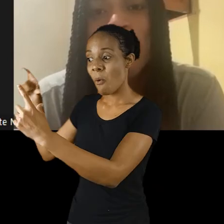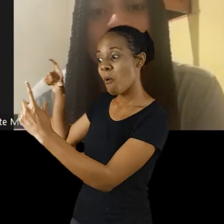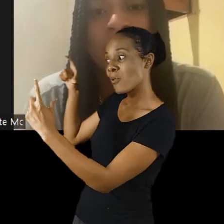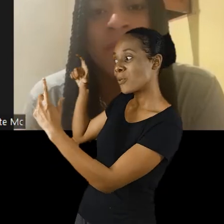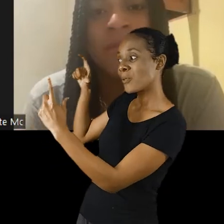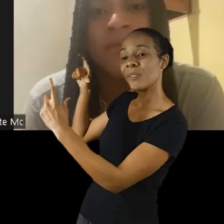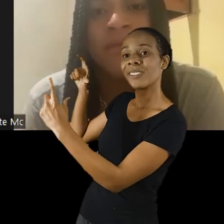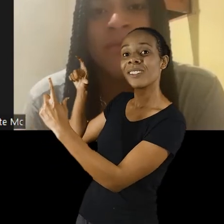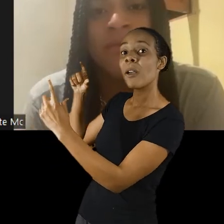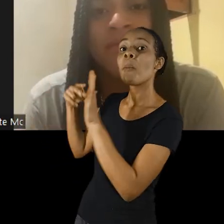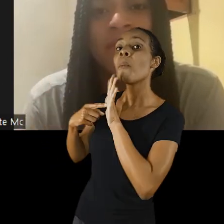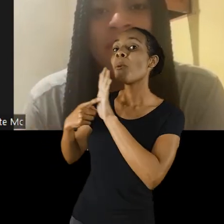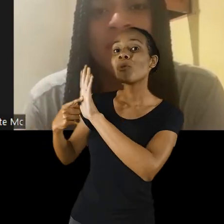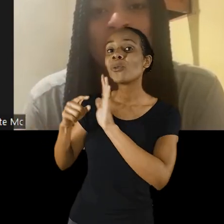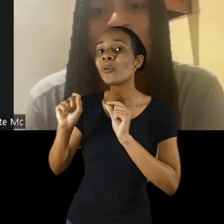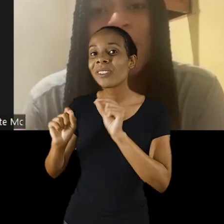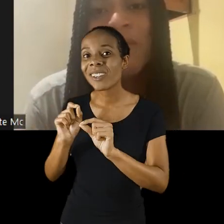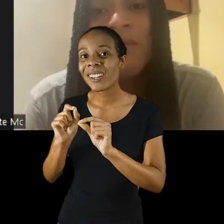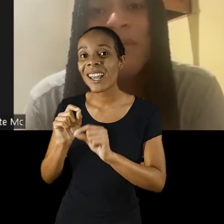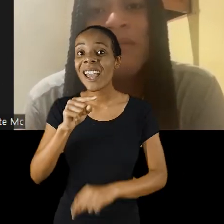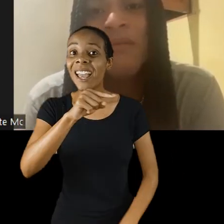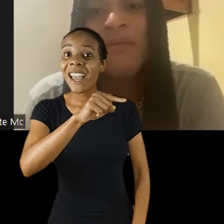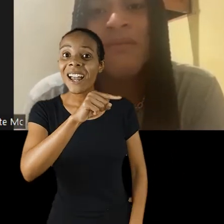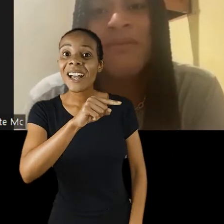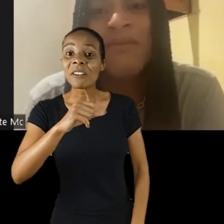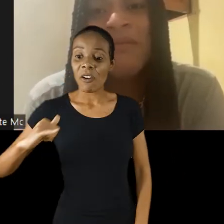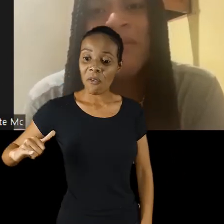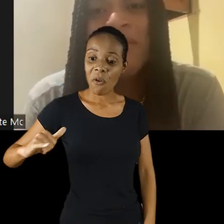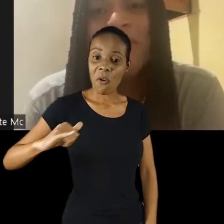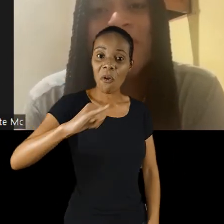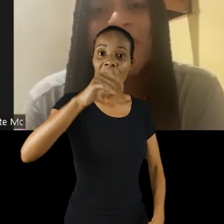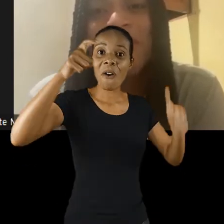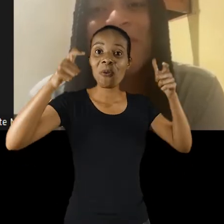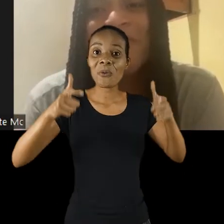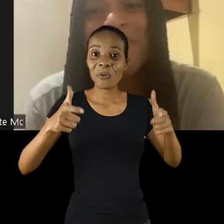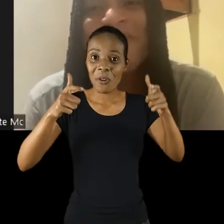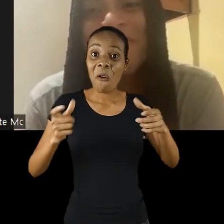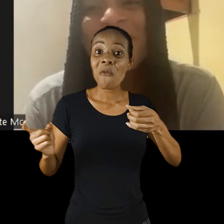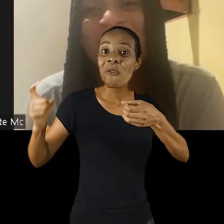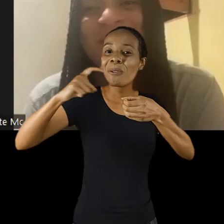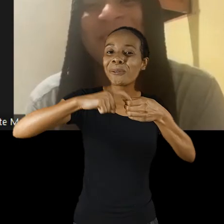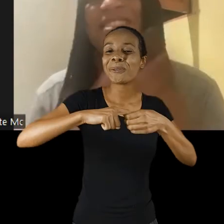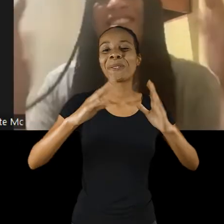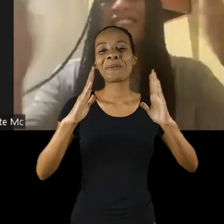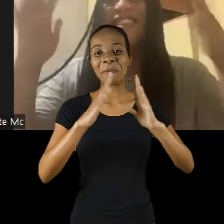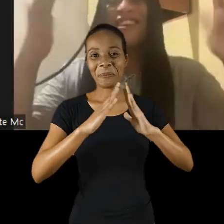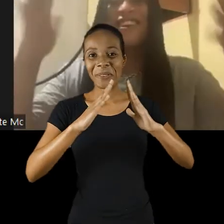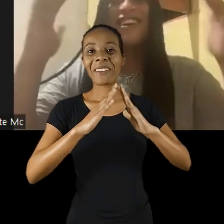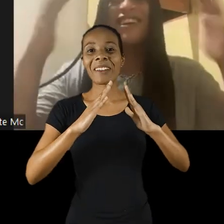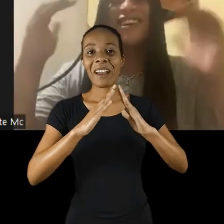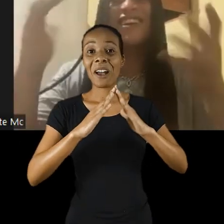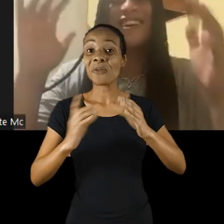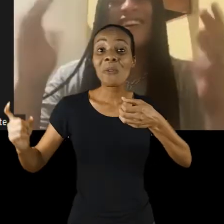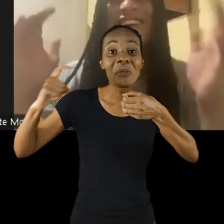celular dela e me mostrou que ela estava no aeroporto, retomando para sua casa e maravilhosa, e retomando a sua